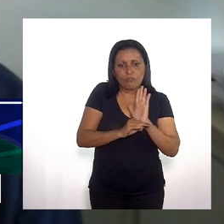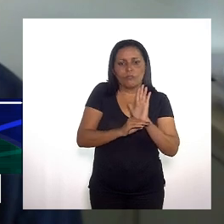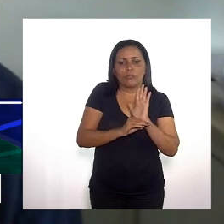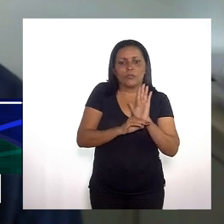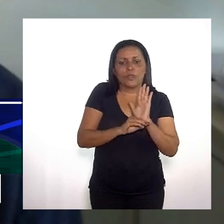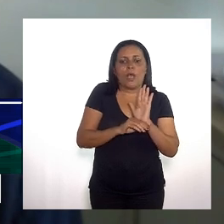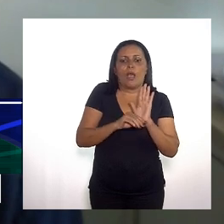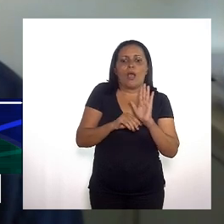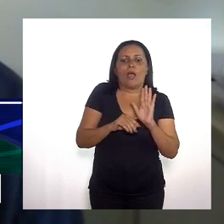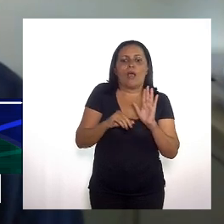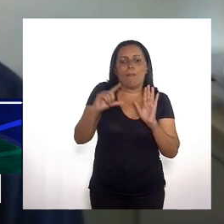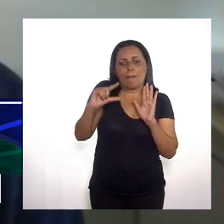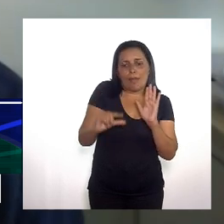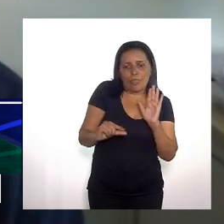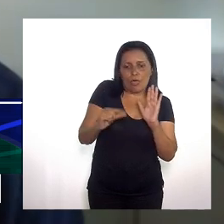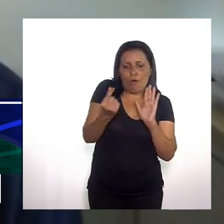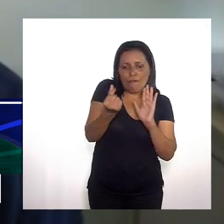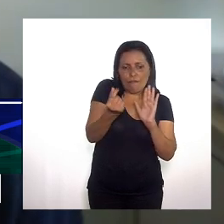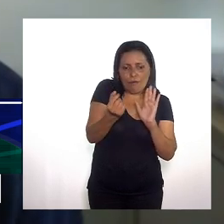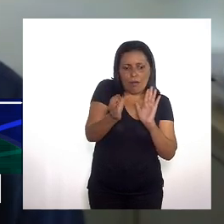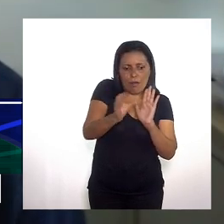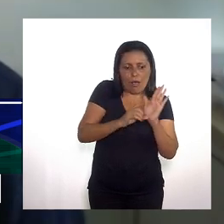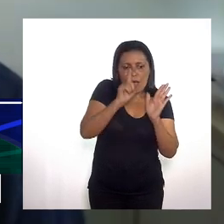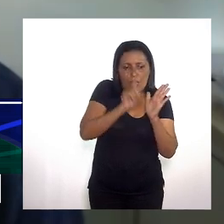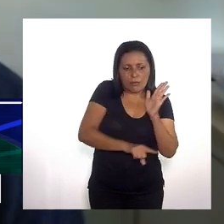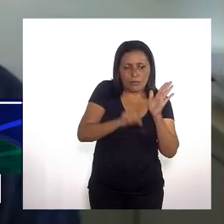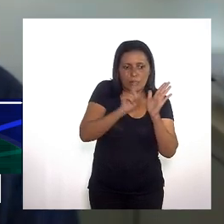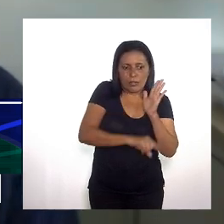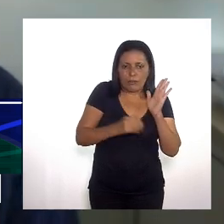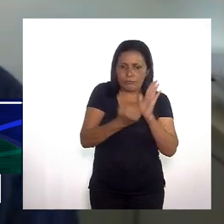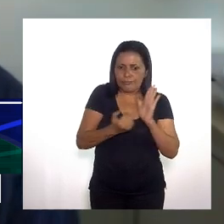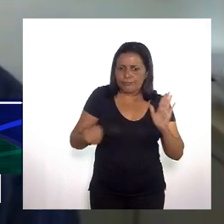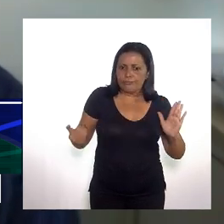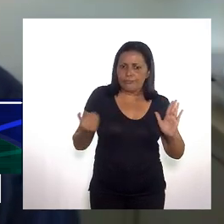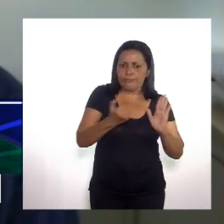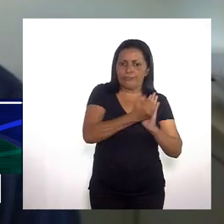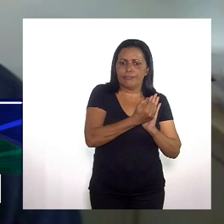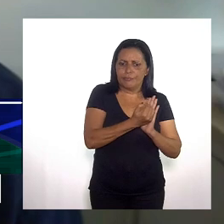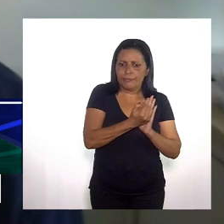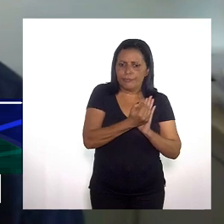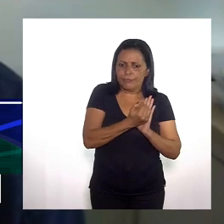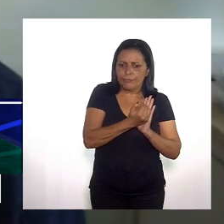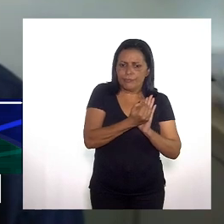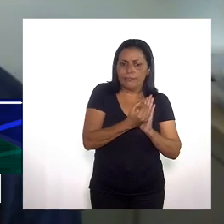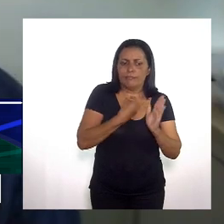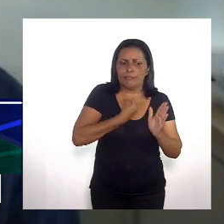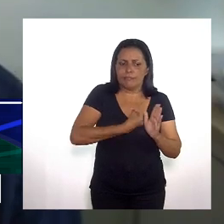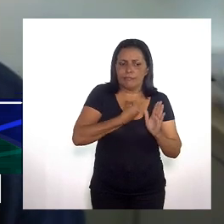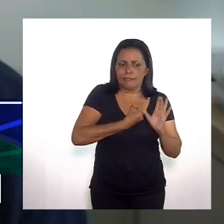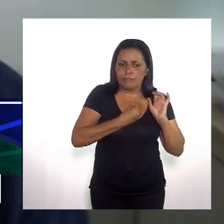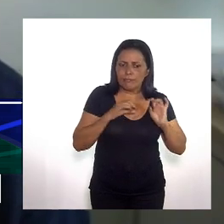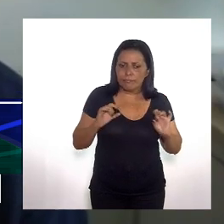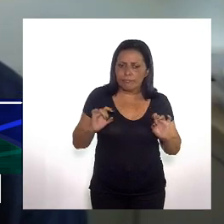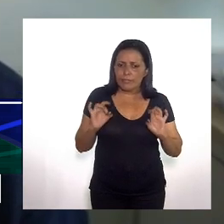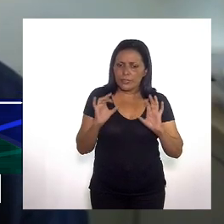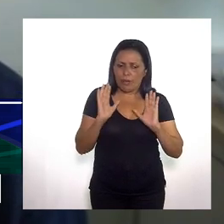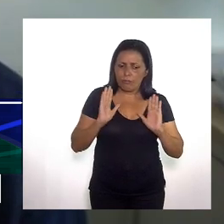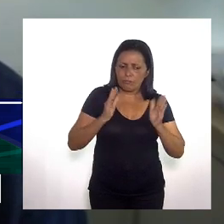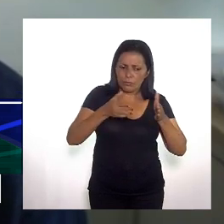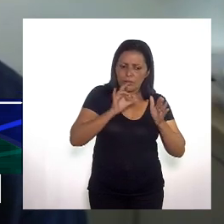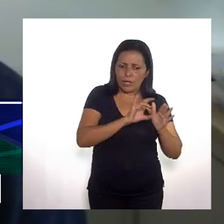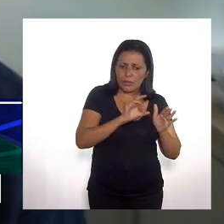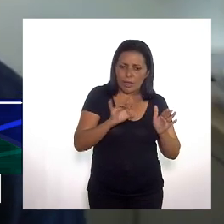a menor por descontos excessivos das participações especiais, essa